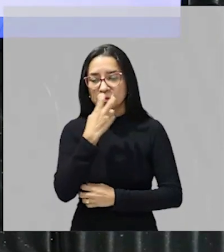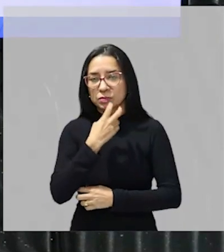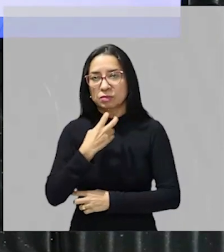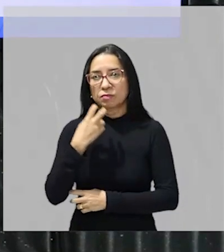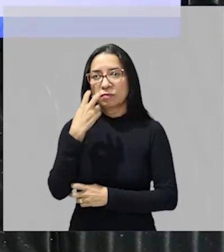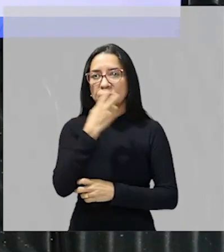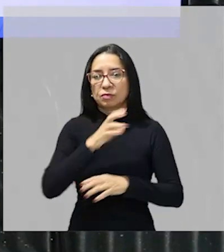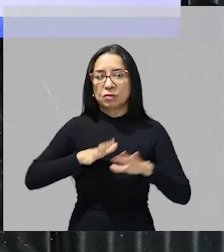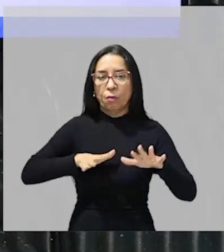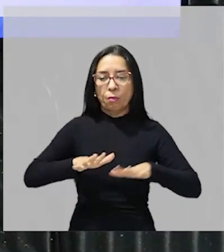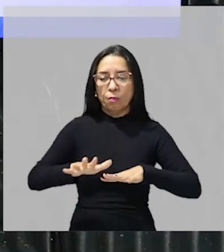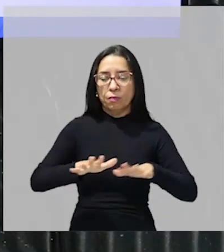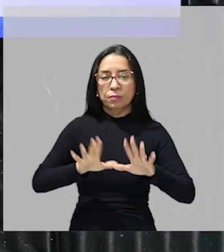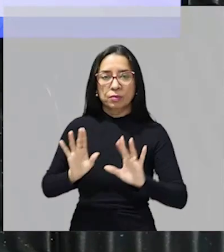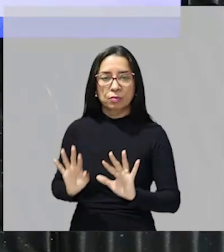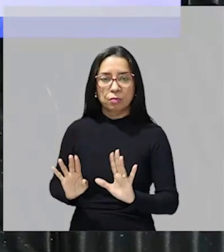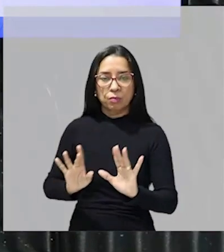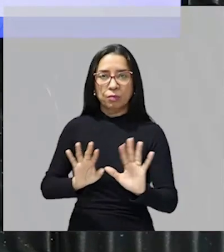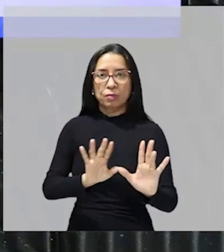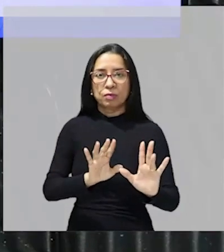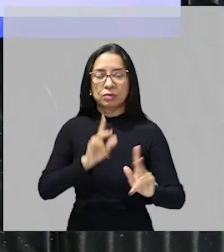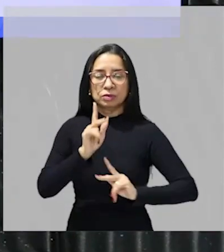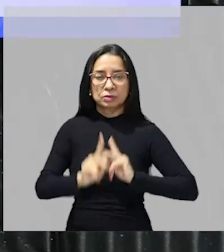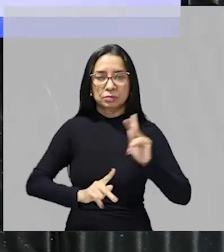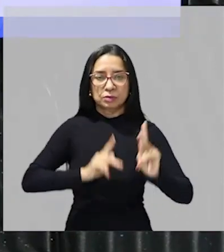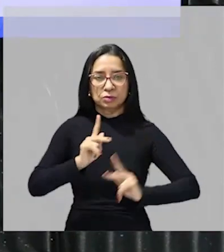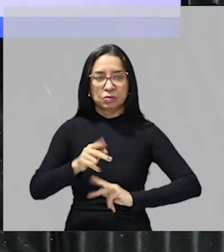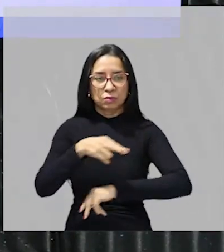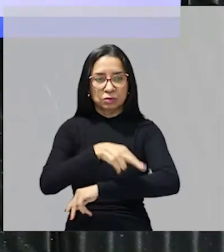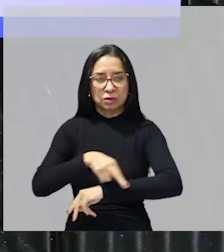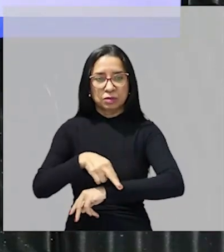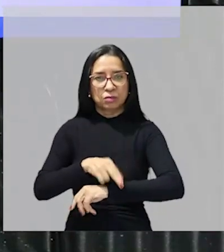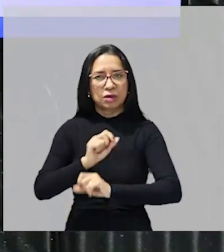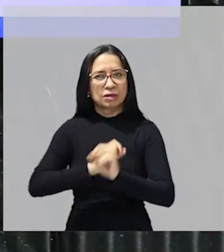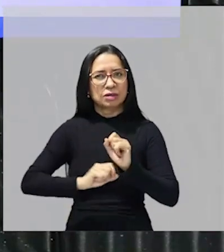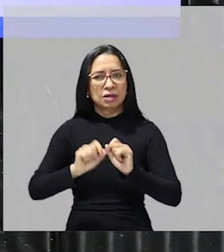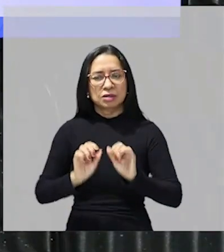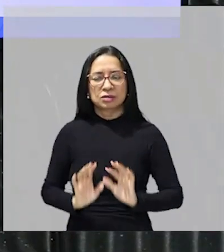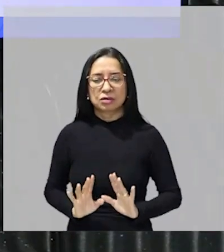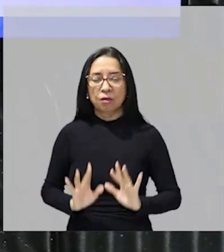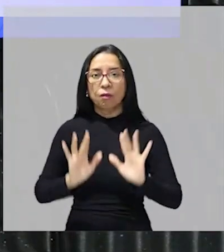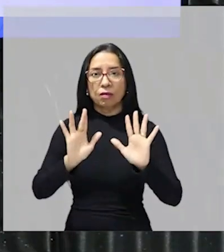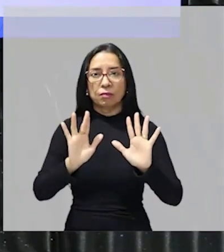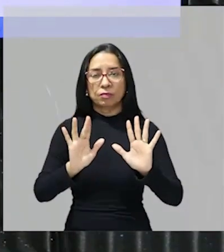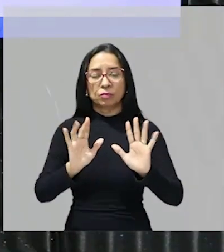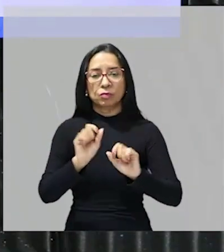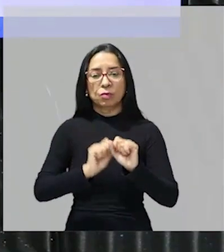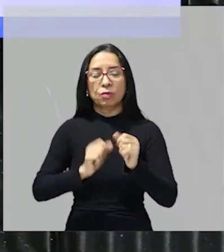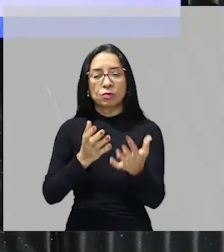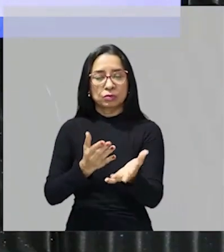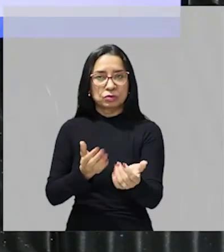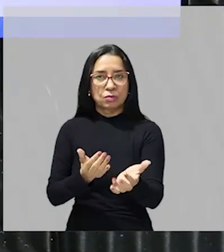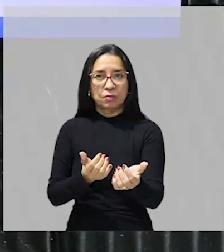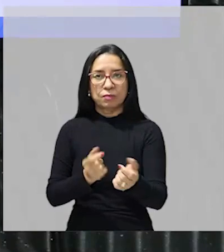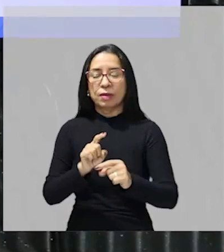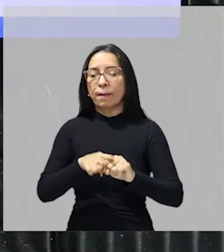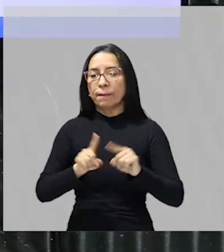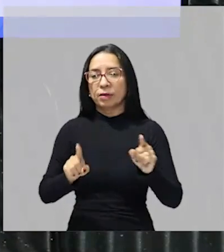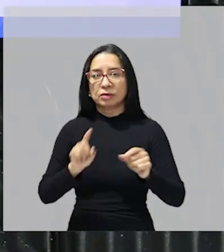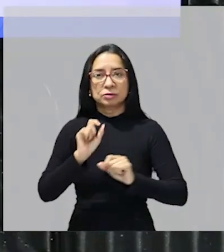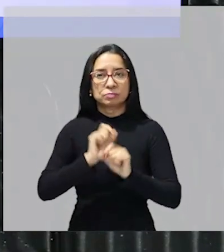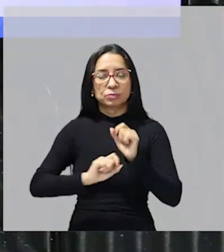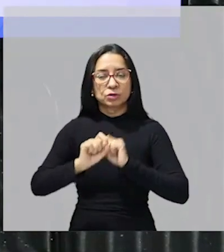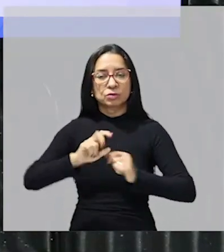movimento popular era a população que estava na rua. Quem se levantou? Os jovens, mas isso não quer dizer que